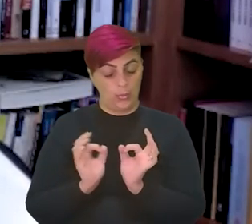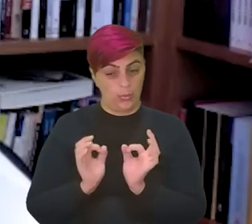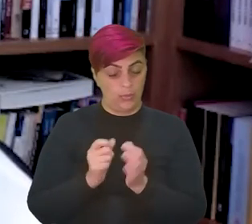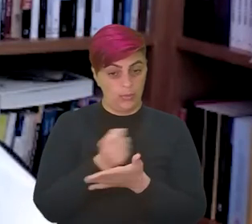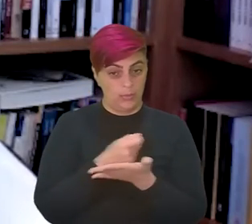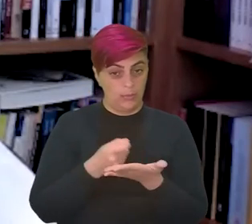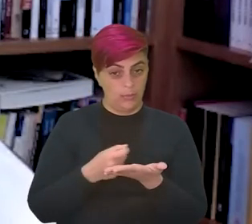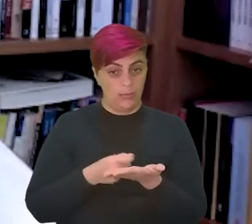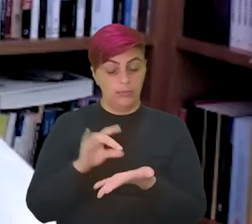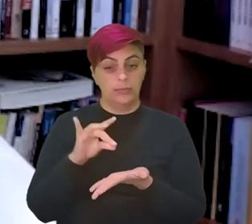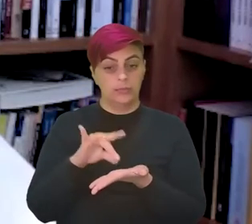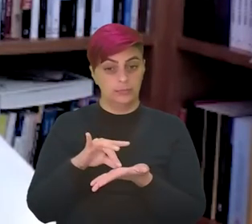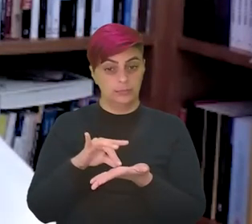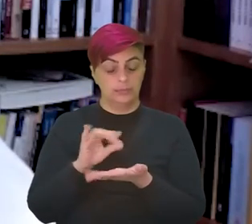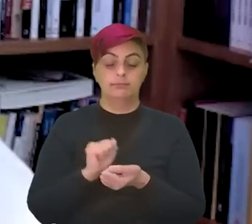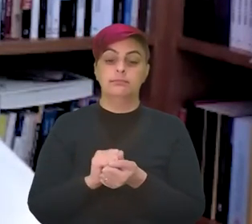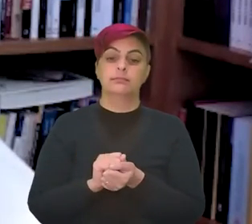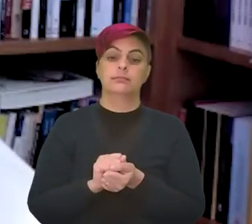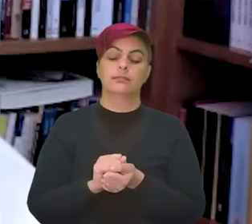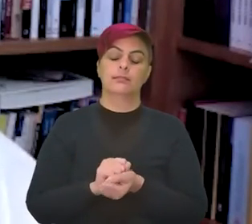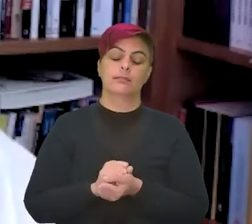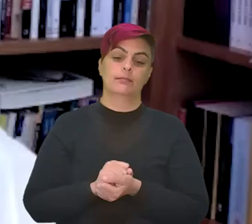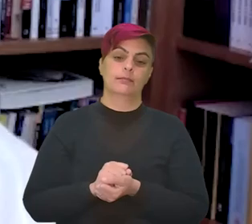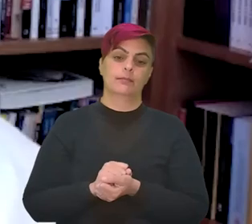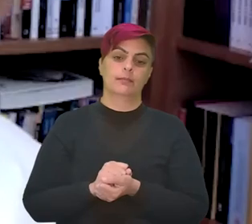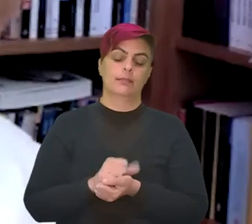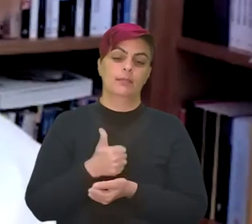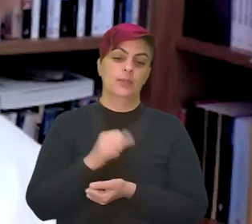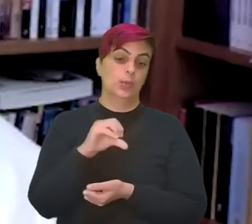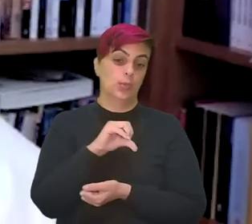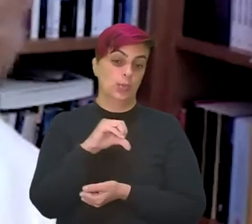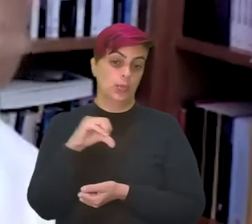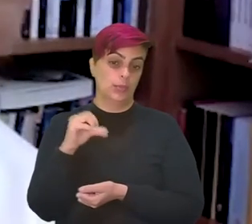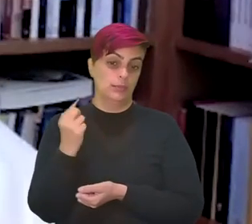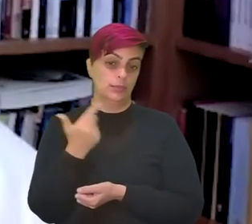manuscrito original, né? Então, foi publicado em